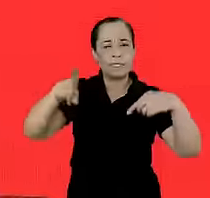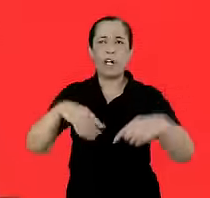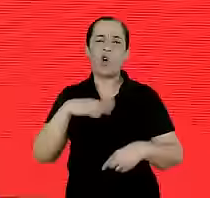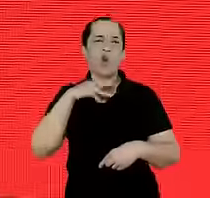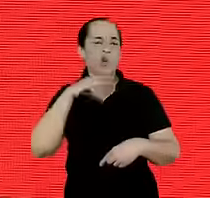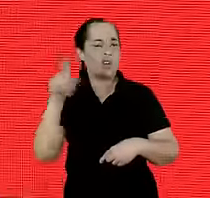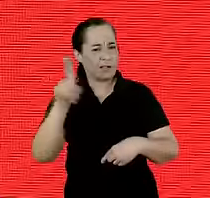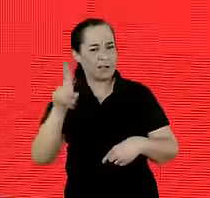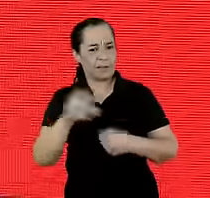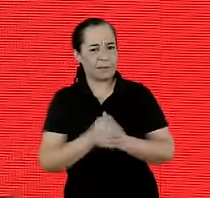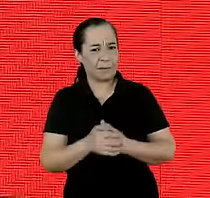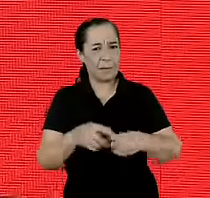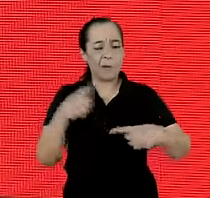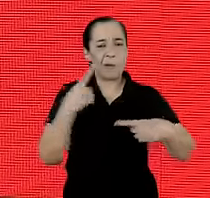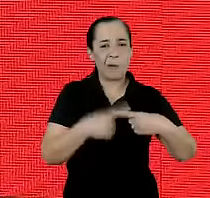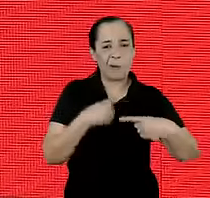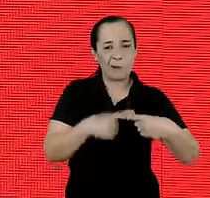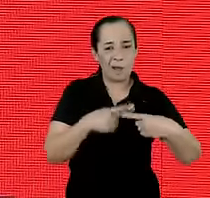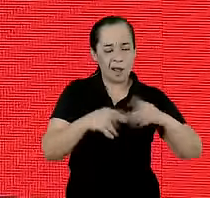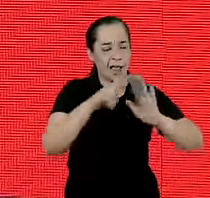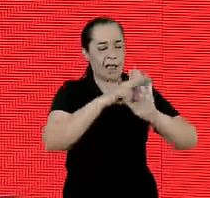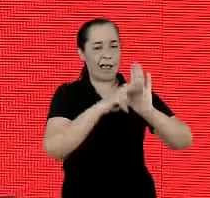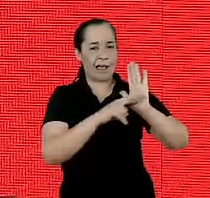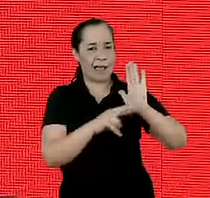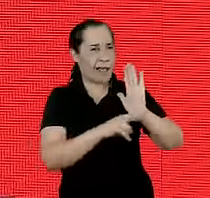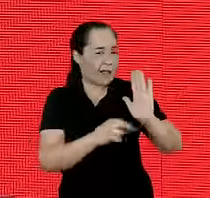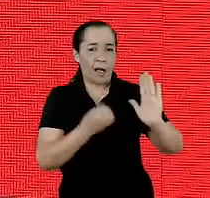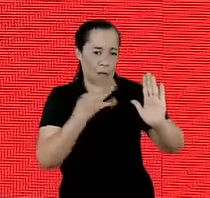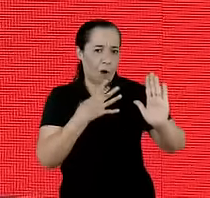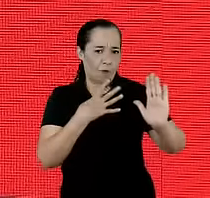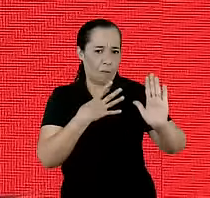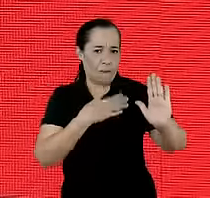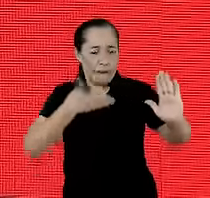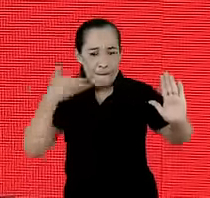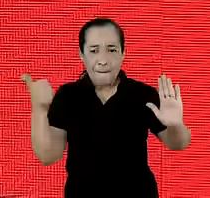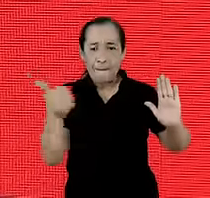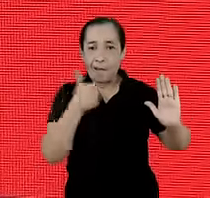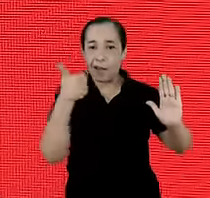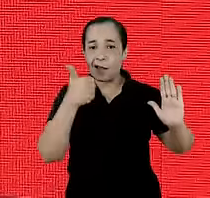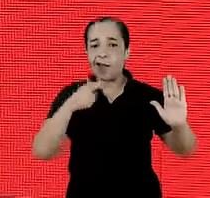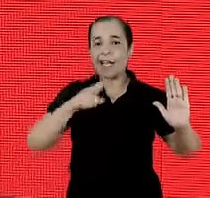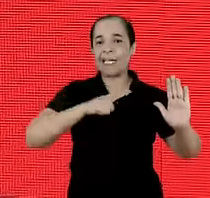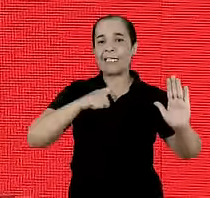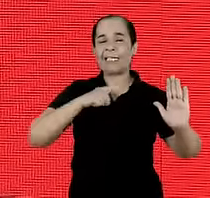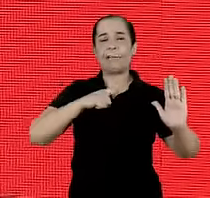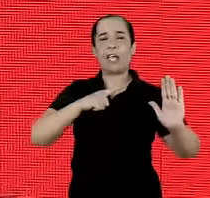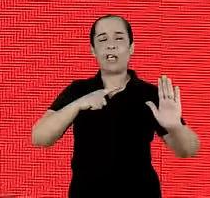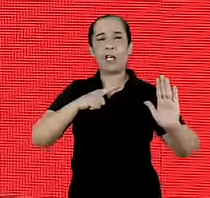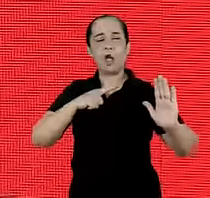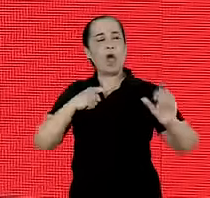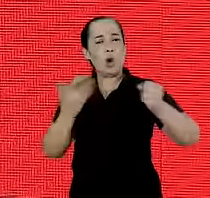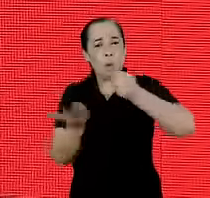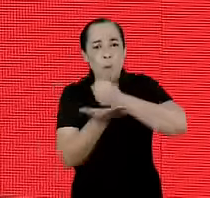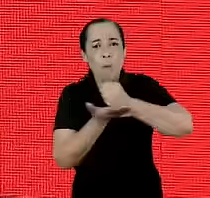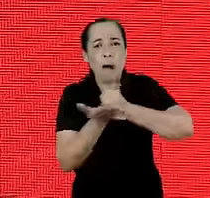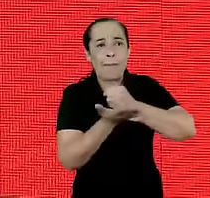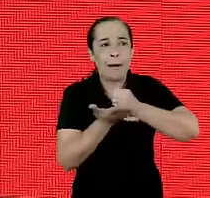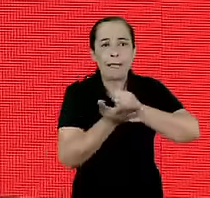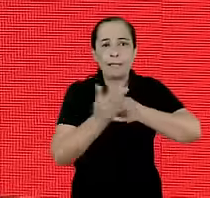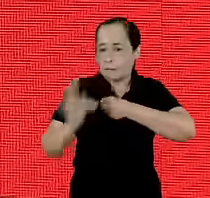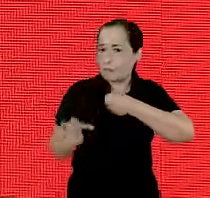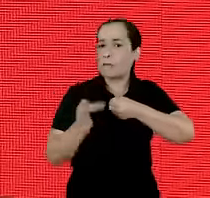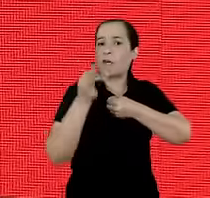porque acho que a atividade regulatória vem para aperfeiçoar para trazer um arcabouo eh Para o Futuro